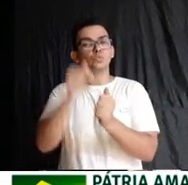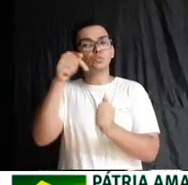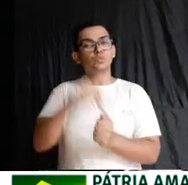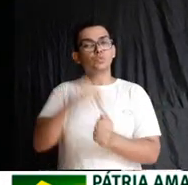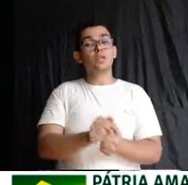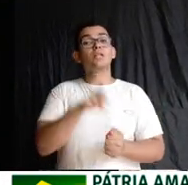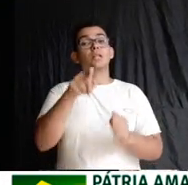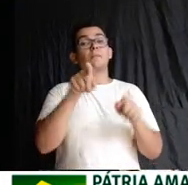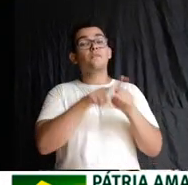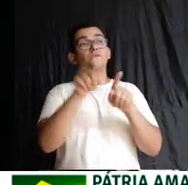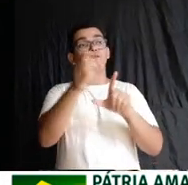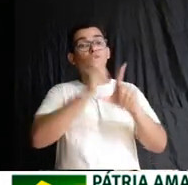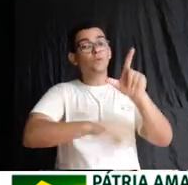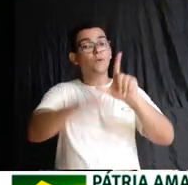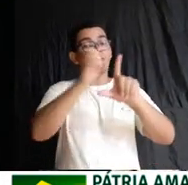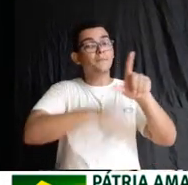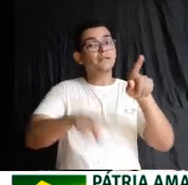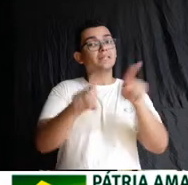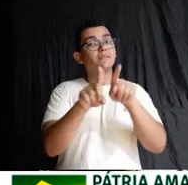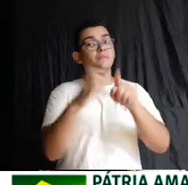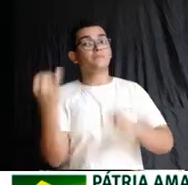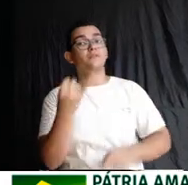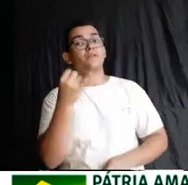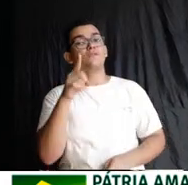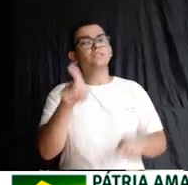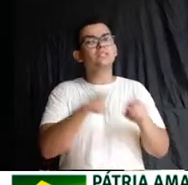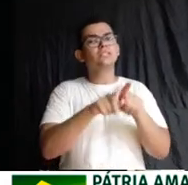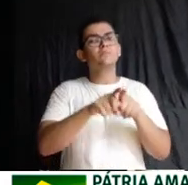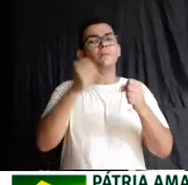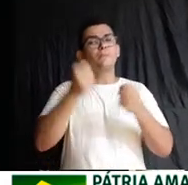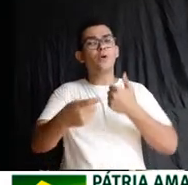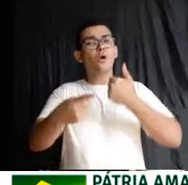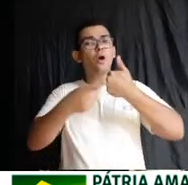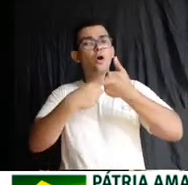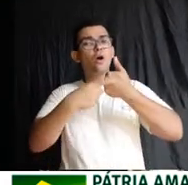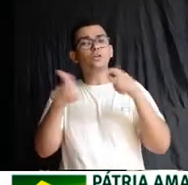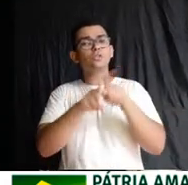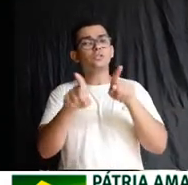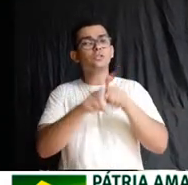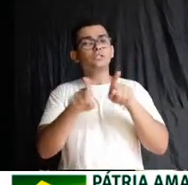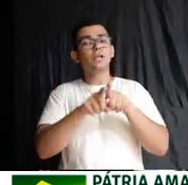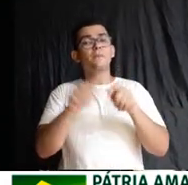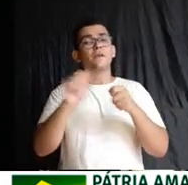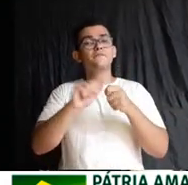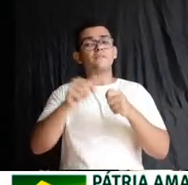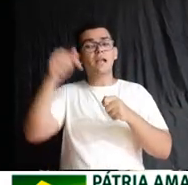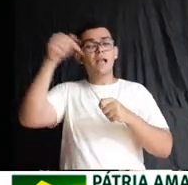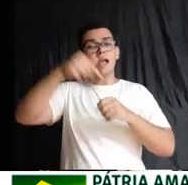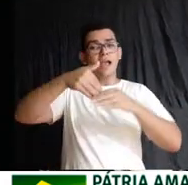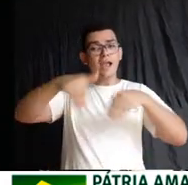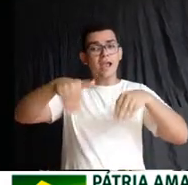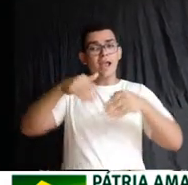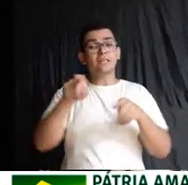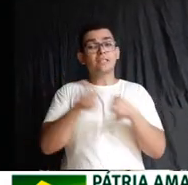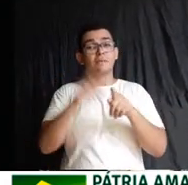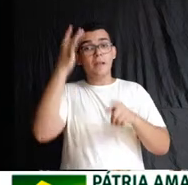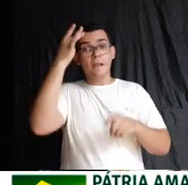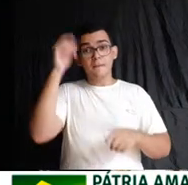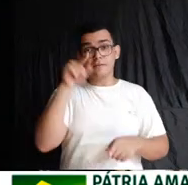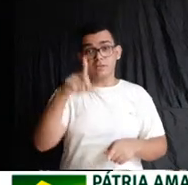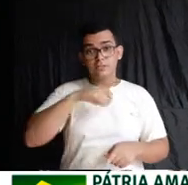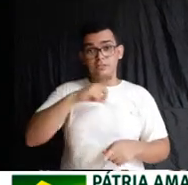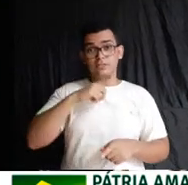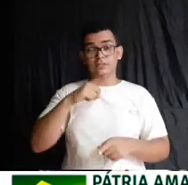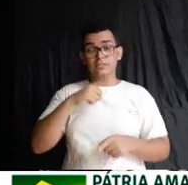vai compartilhando. Já também, faz o seguinte, se inscreve no canal já, tá? Se inscreve no canal aí para amanhã você receber a notificação. Aperta lá o